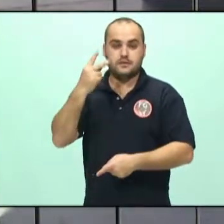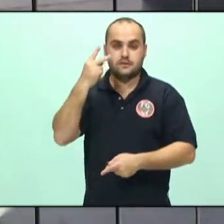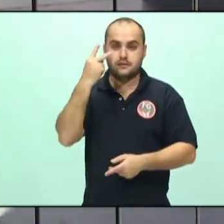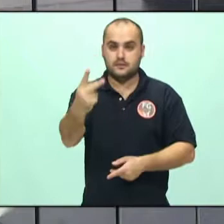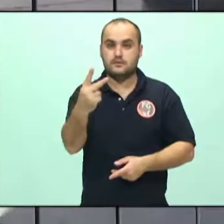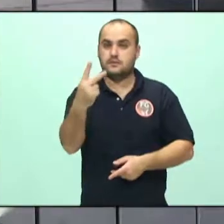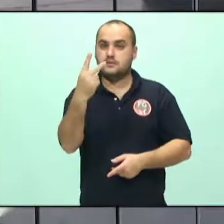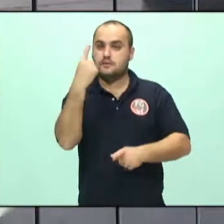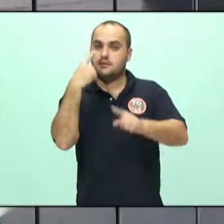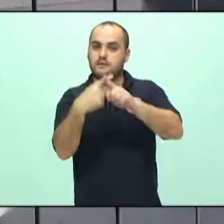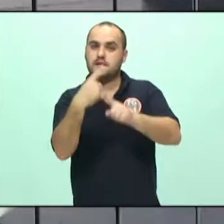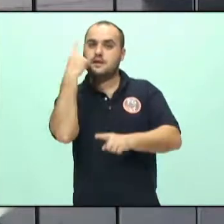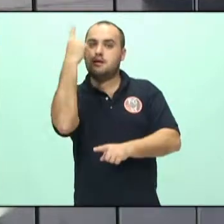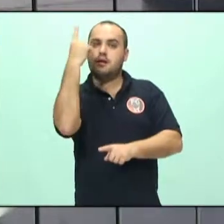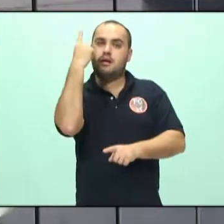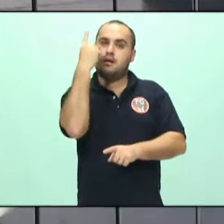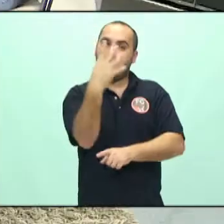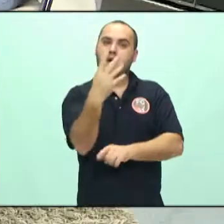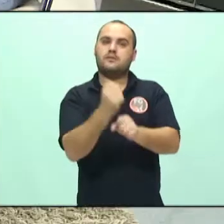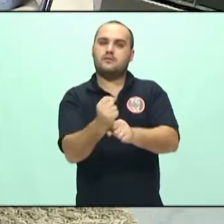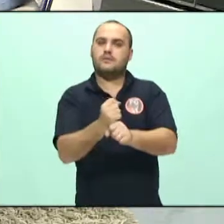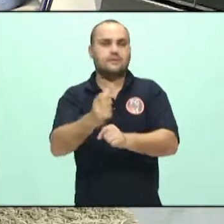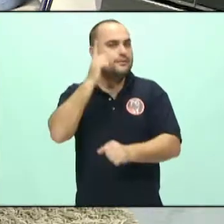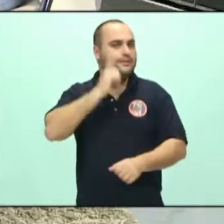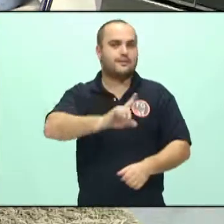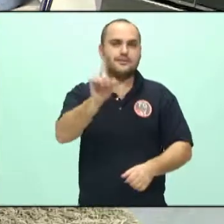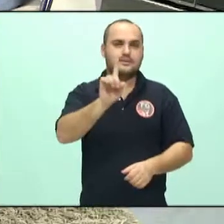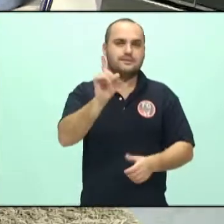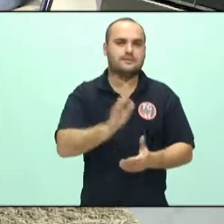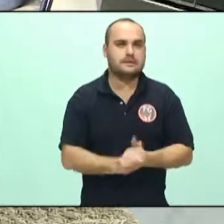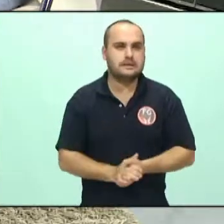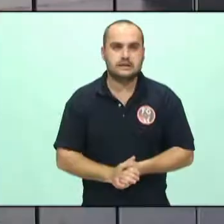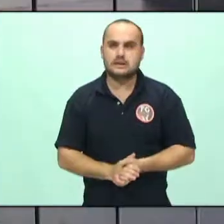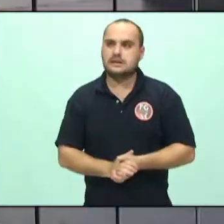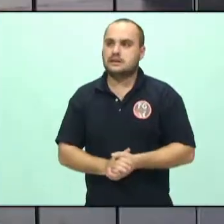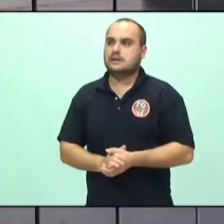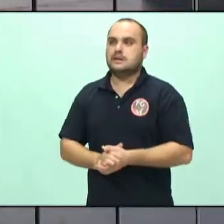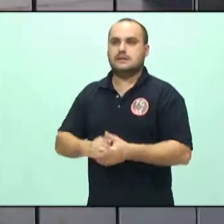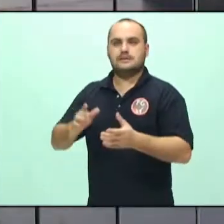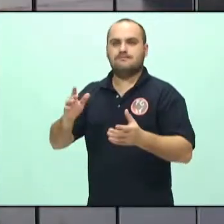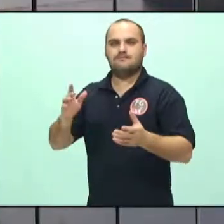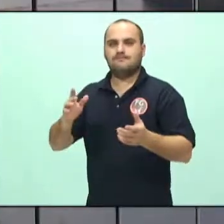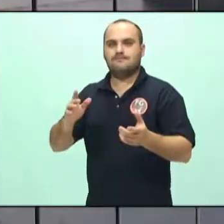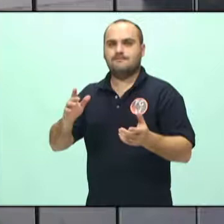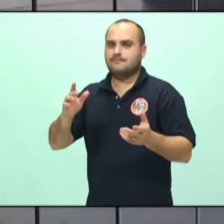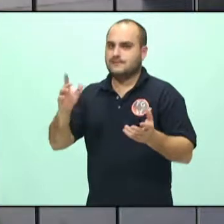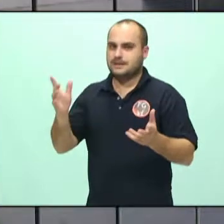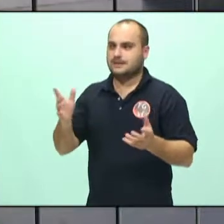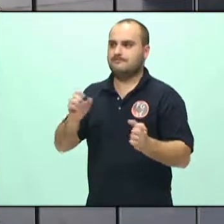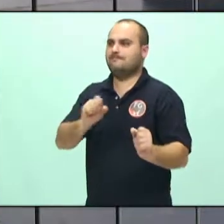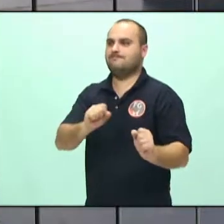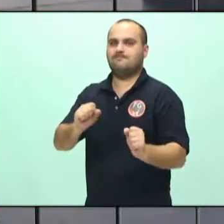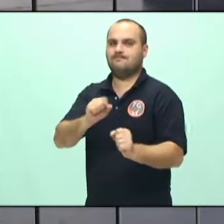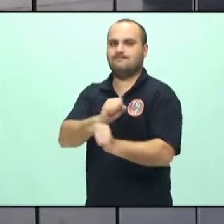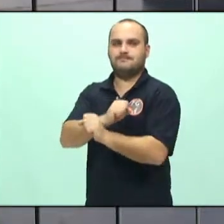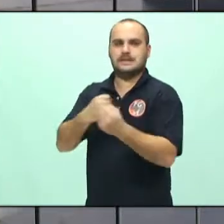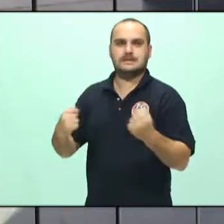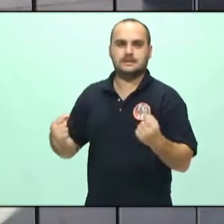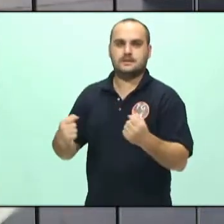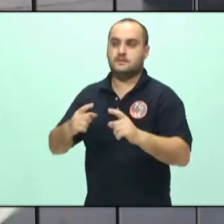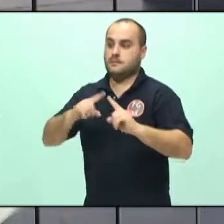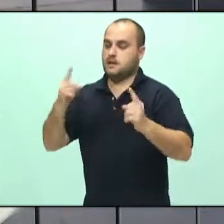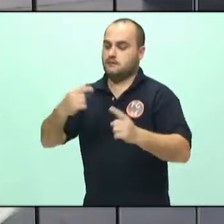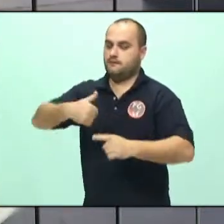no mandato inteiro. Então é impossível a gente estar na casa de todo mundo quando as pessoas querem. Mas nós estamos na